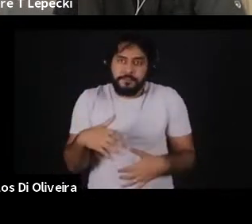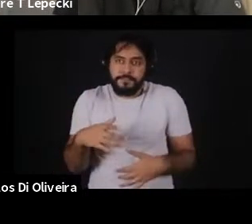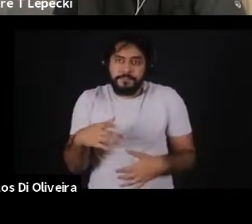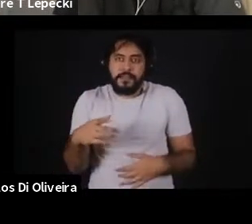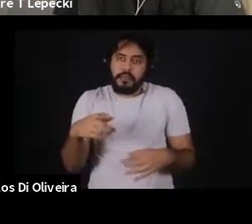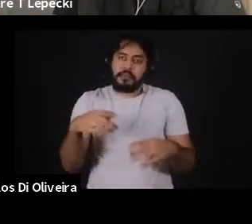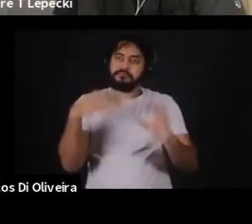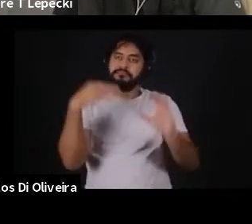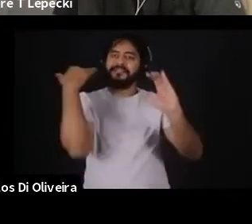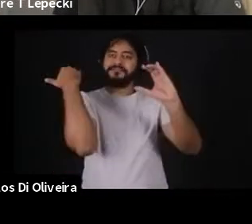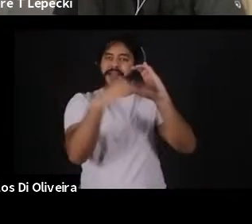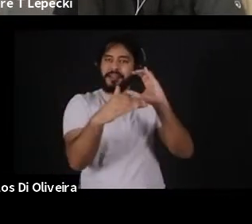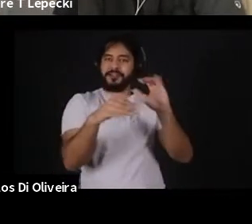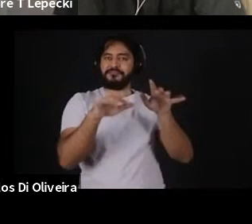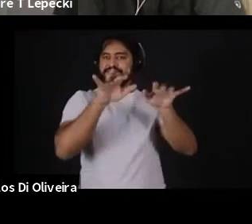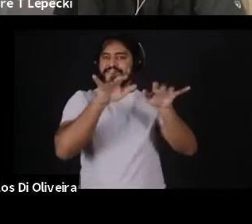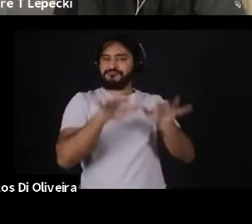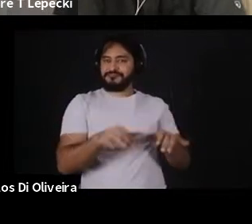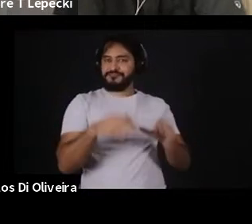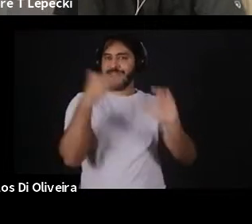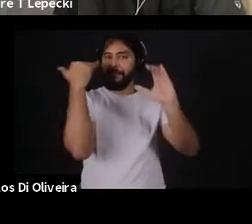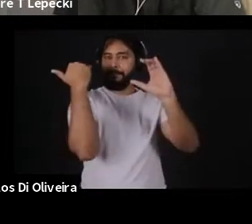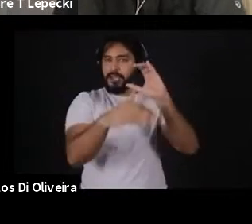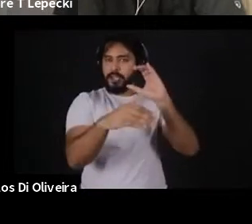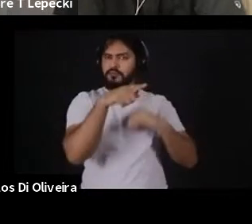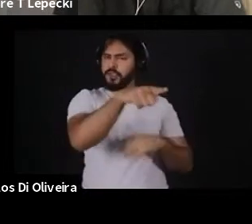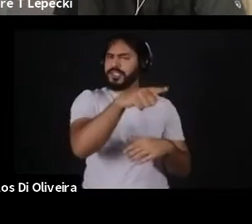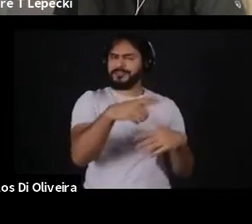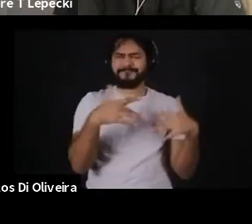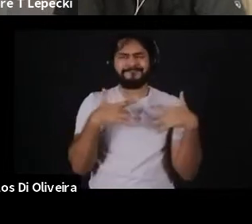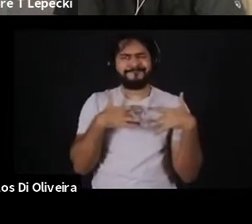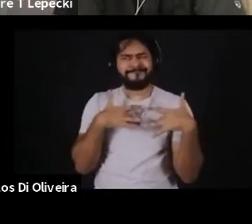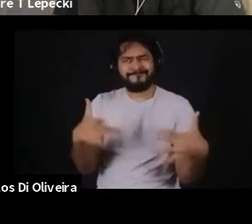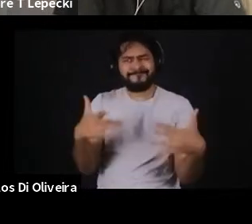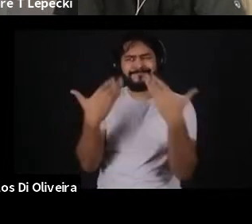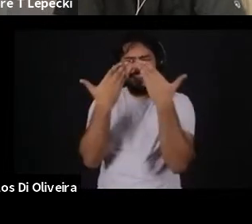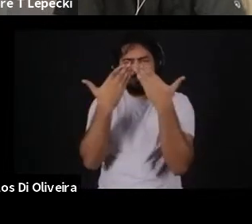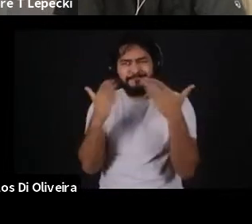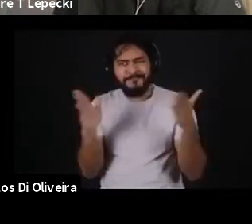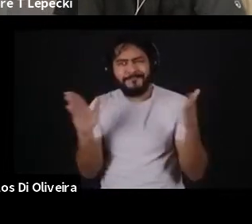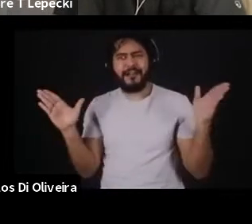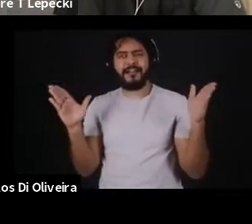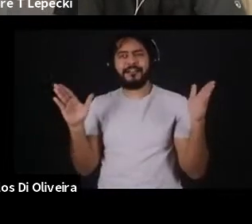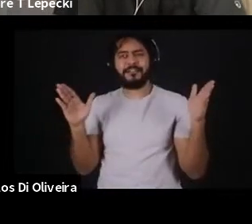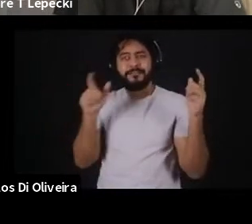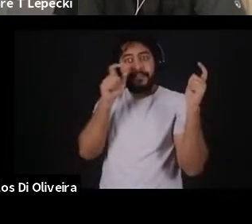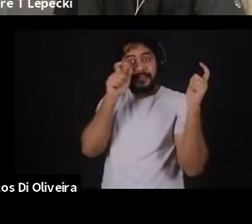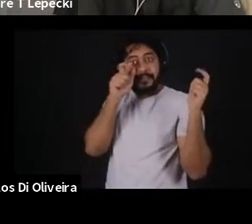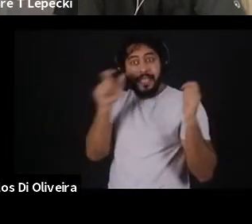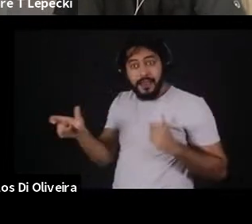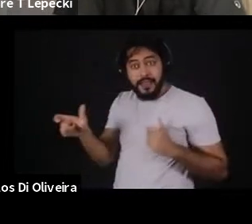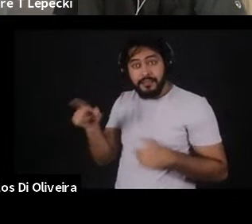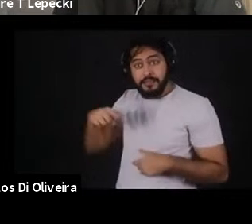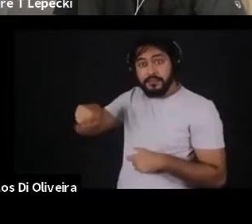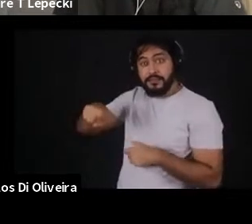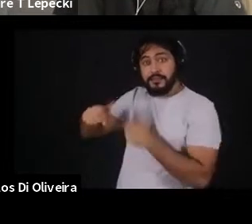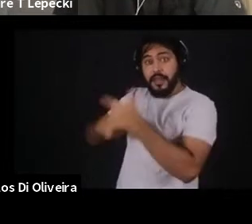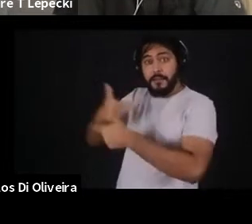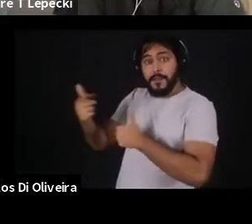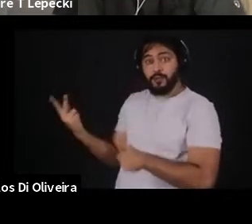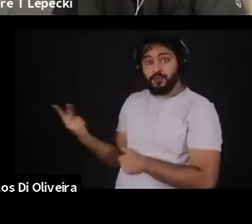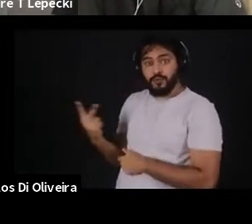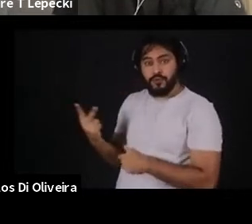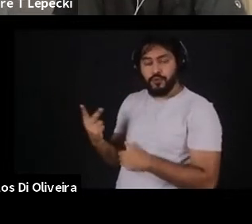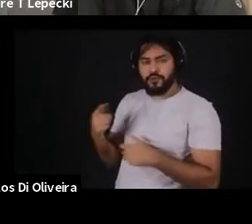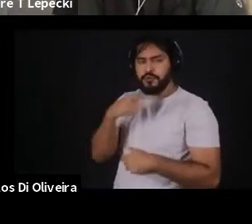sua abertura e enfim, interesse pelo trabalho da dupla foi muito incrível. Então,